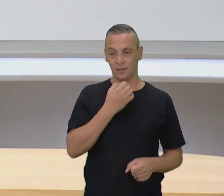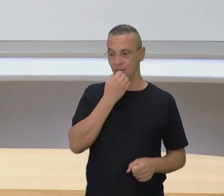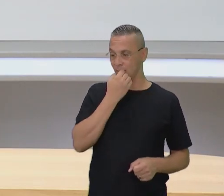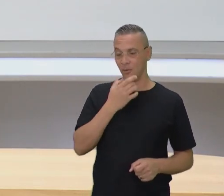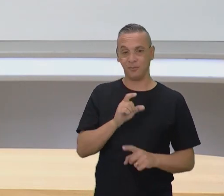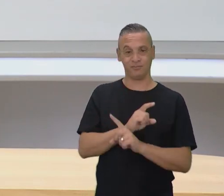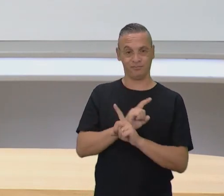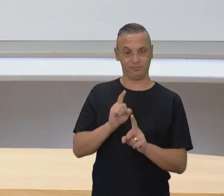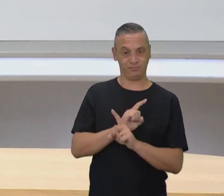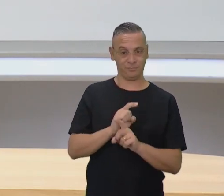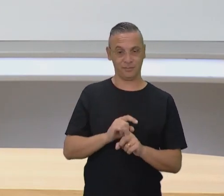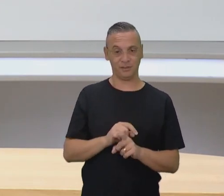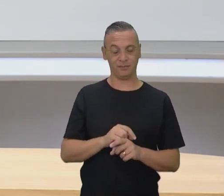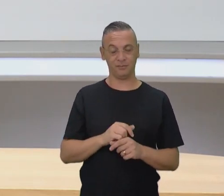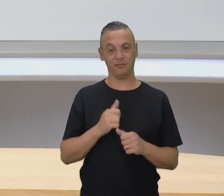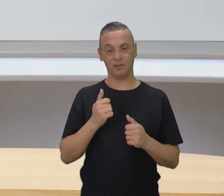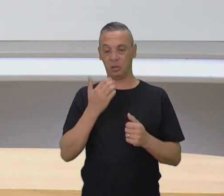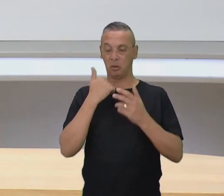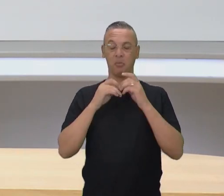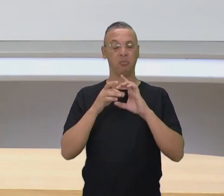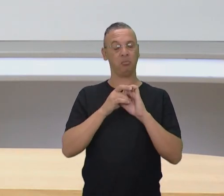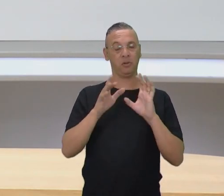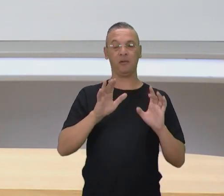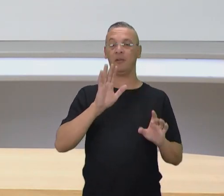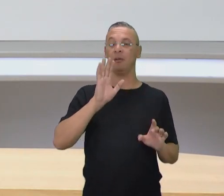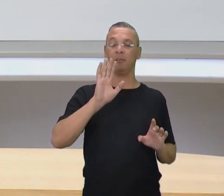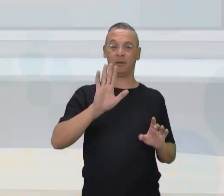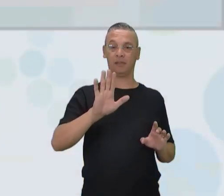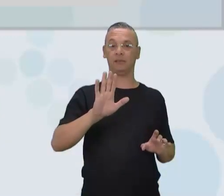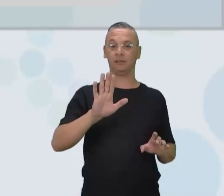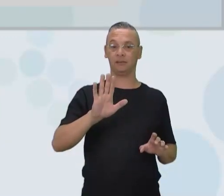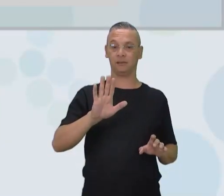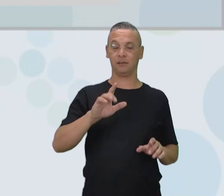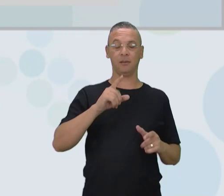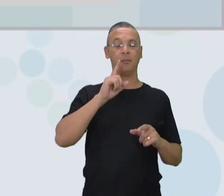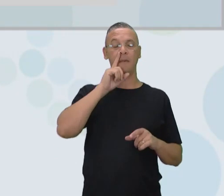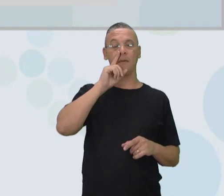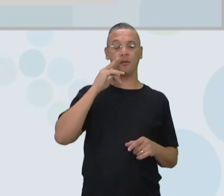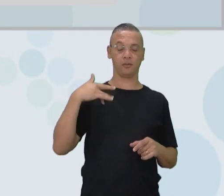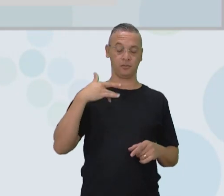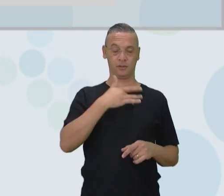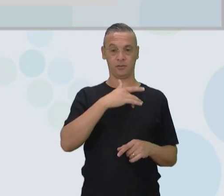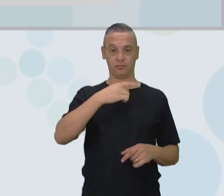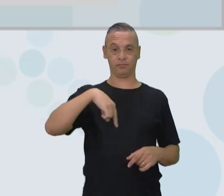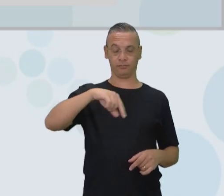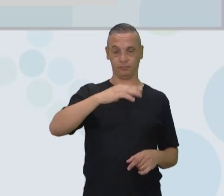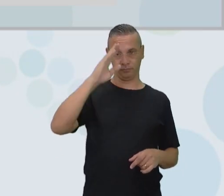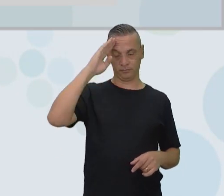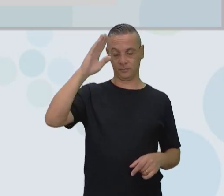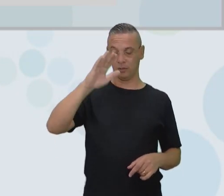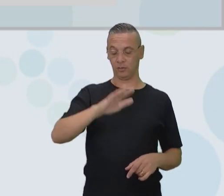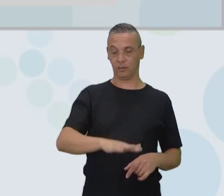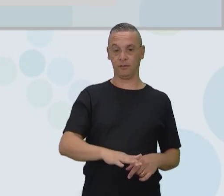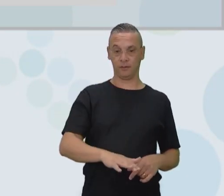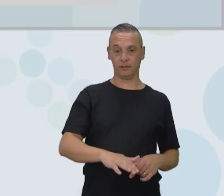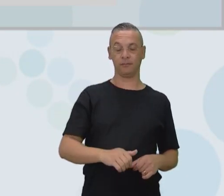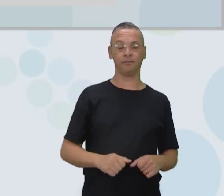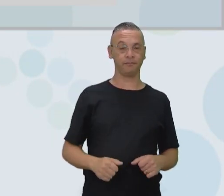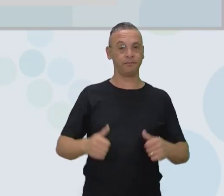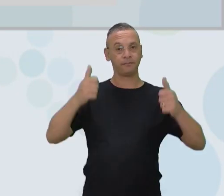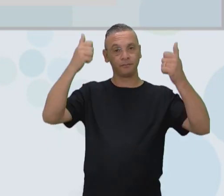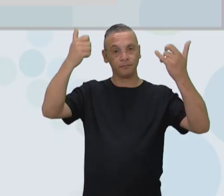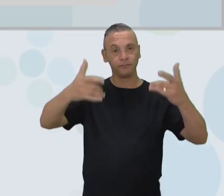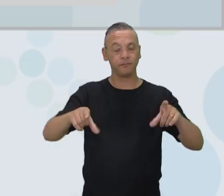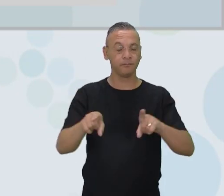é indigesto, ou seja, não muda o gosto da comida, mas pode ser perigoso, principalmente para as crianças, né? E aí ele vai